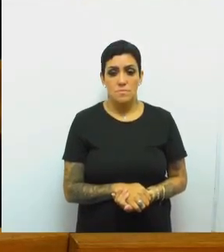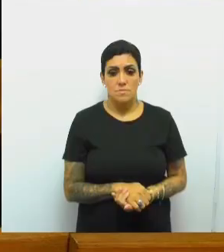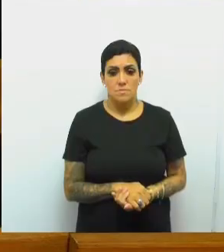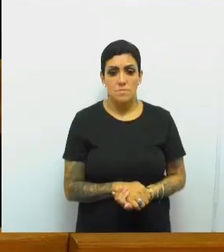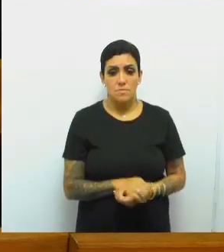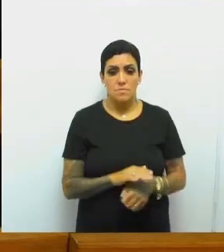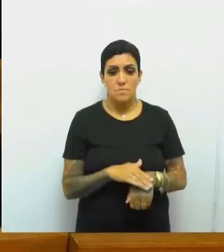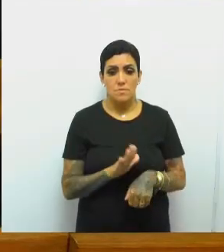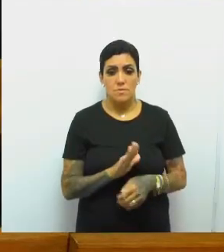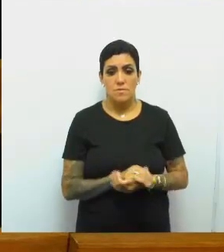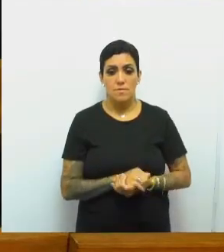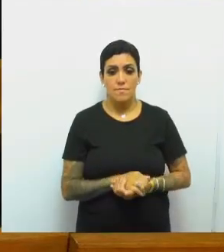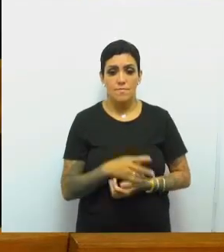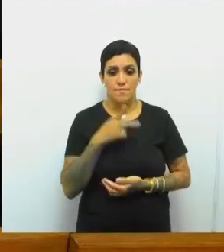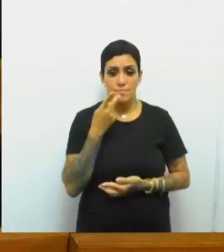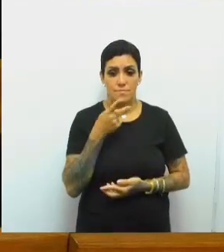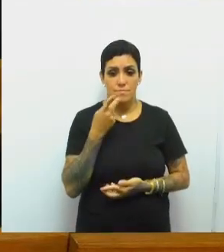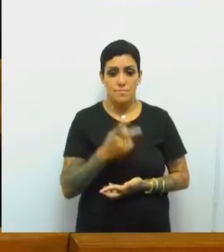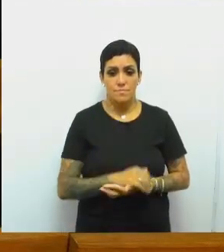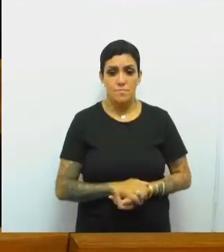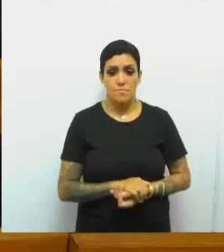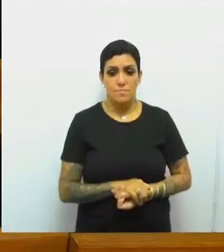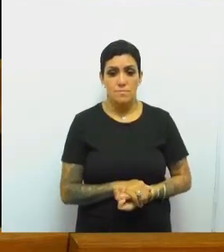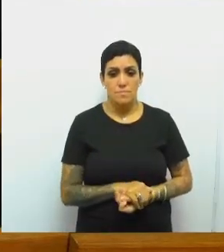Mais algum vereador vai fazer uso da palavra?